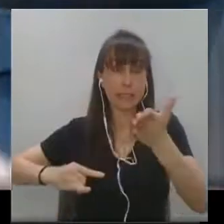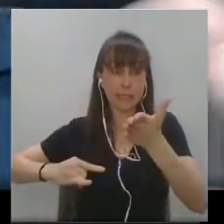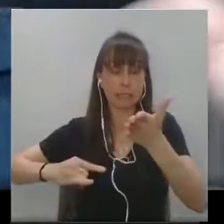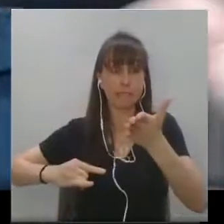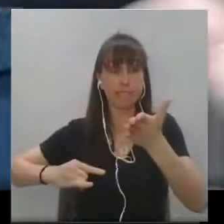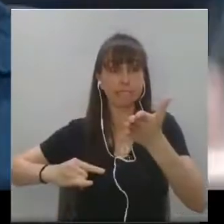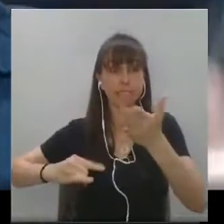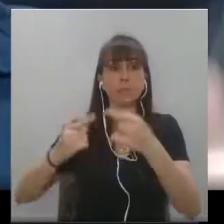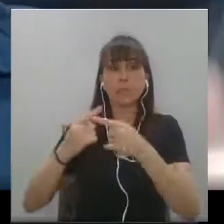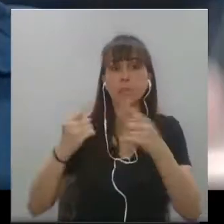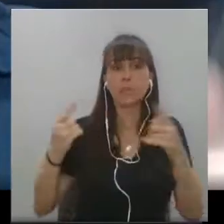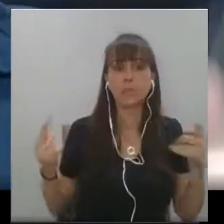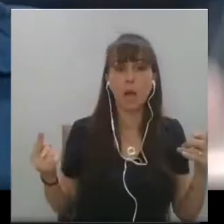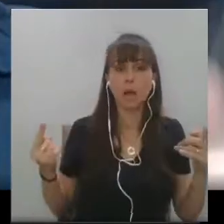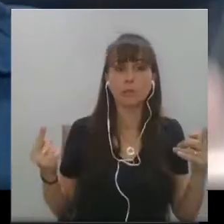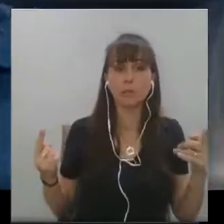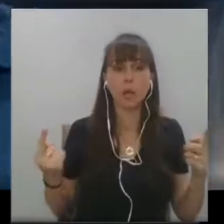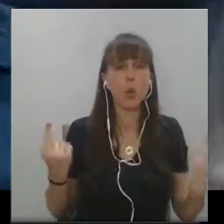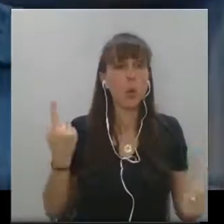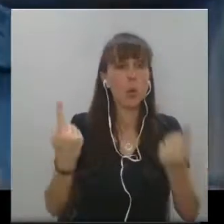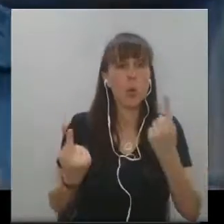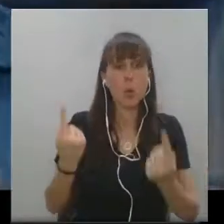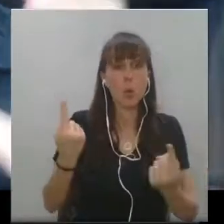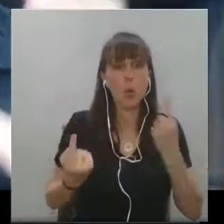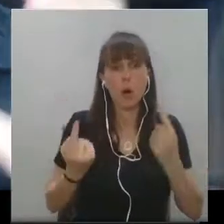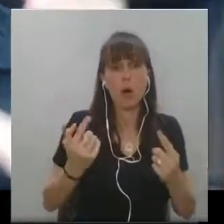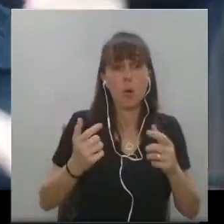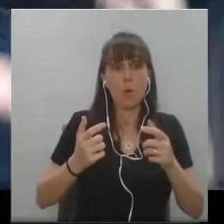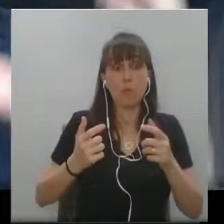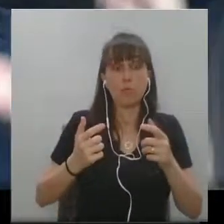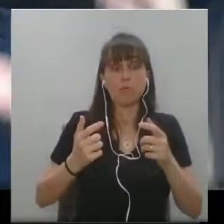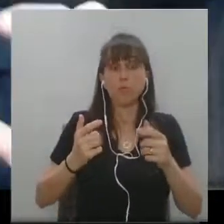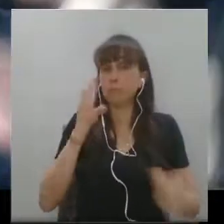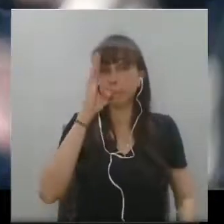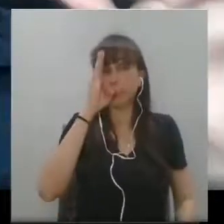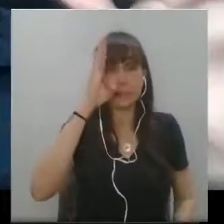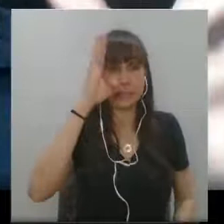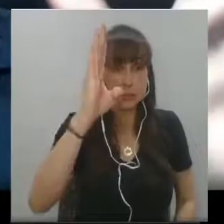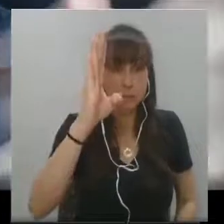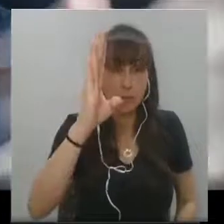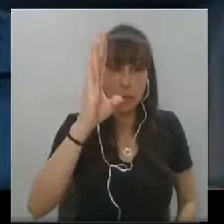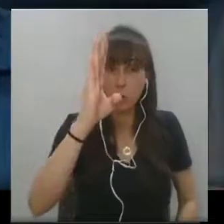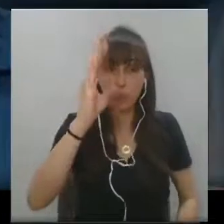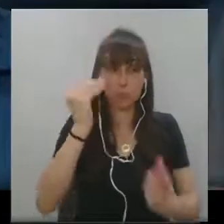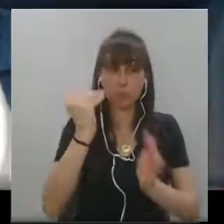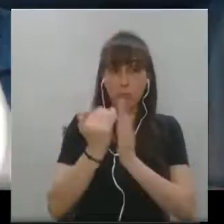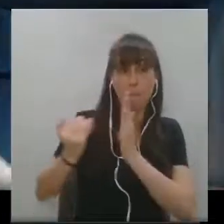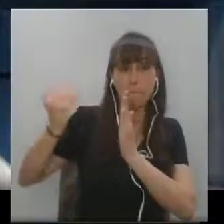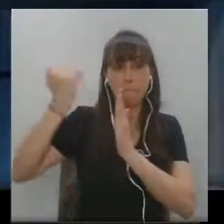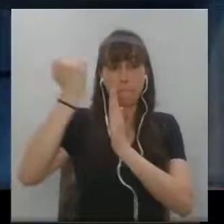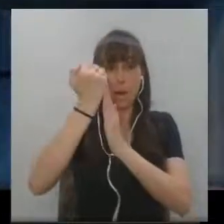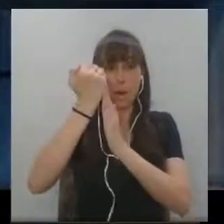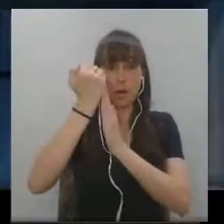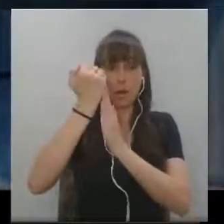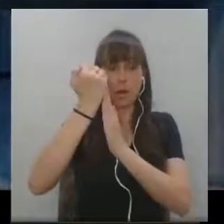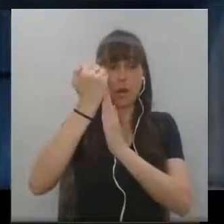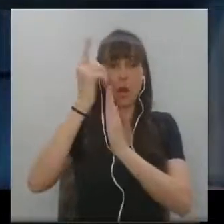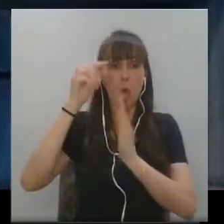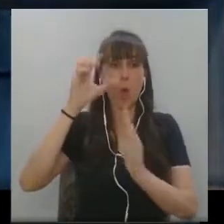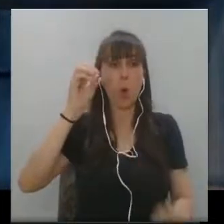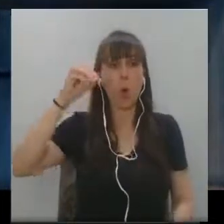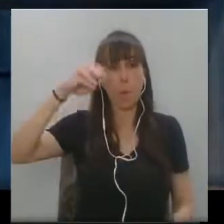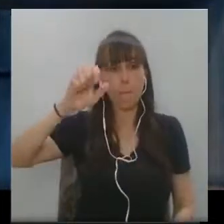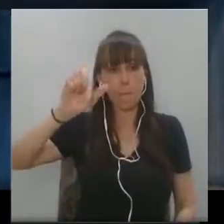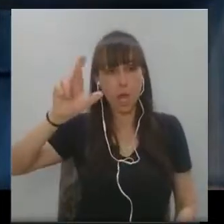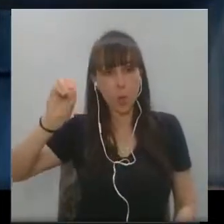para dizer, assim, quais são os clássicos maiores, os mais, o topo, né, de todos, que é Homero e Virgílio,